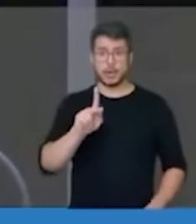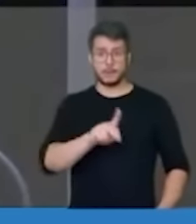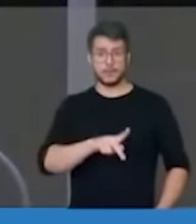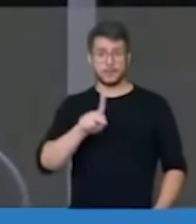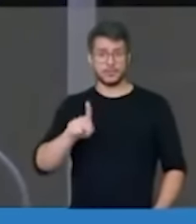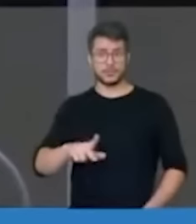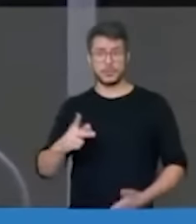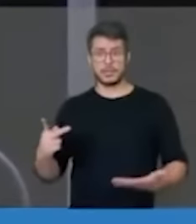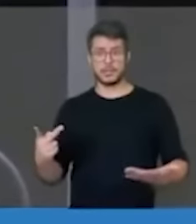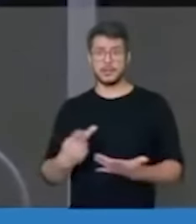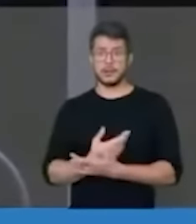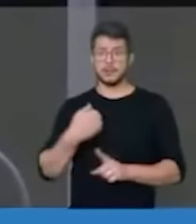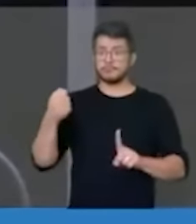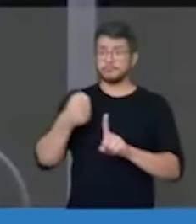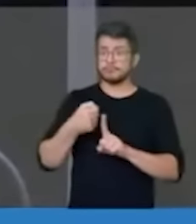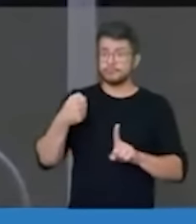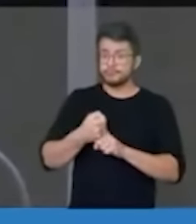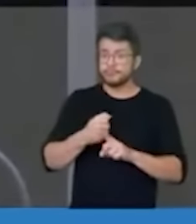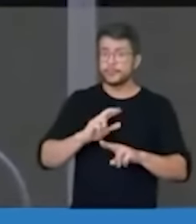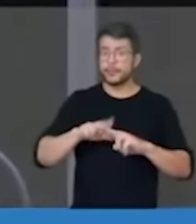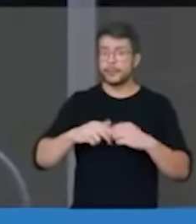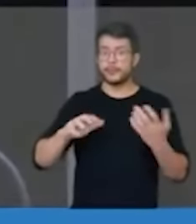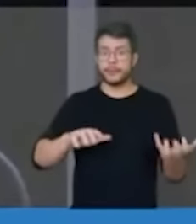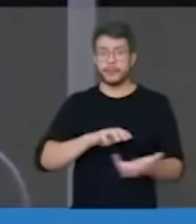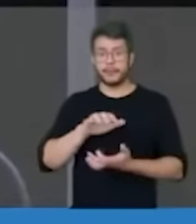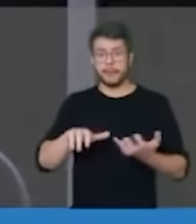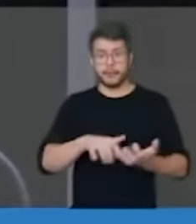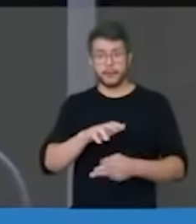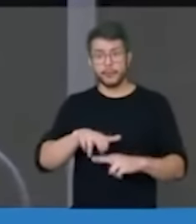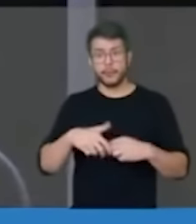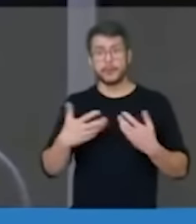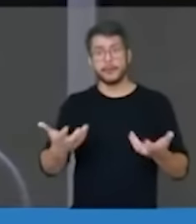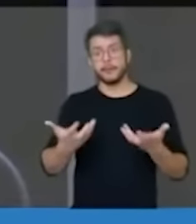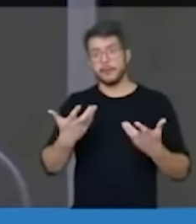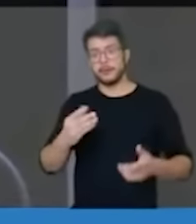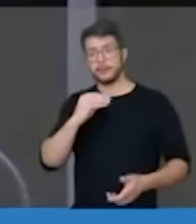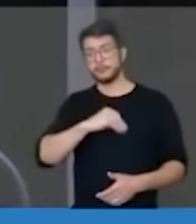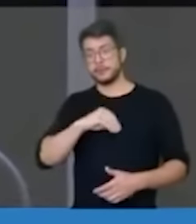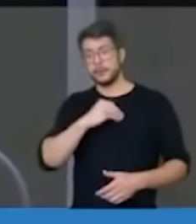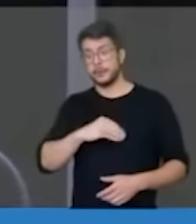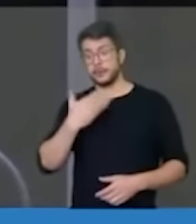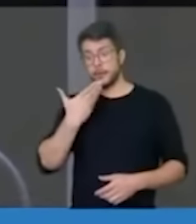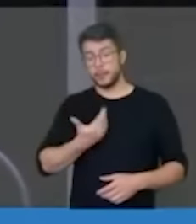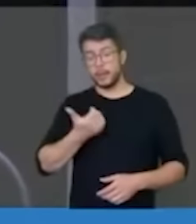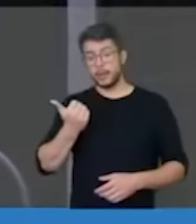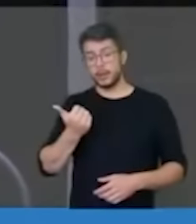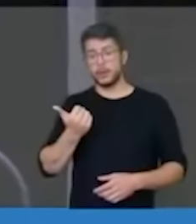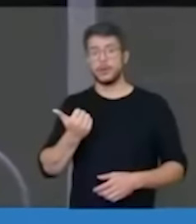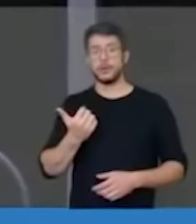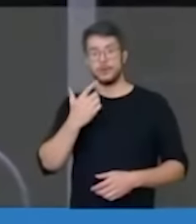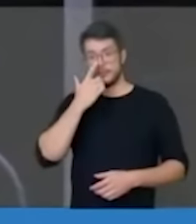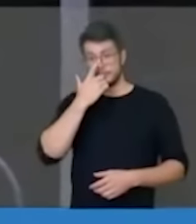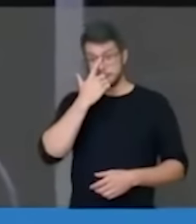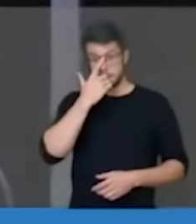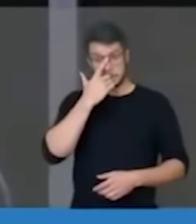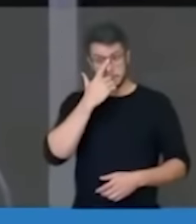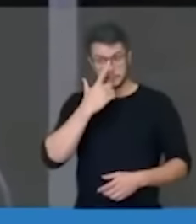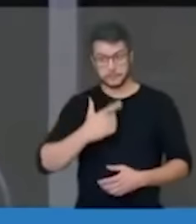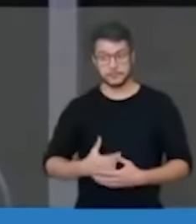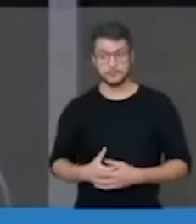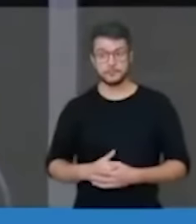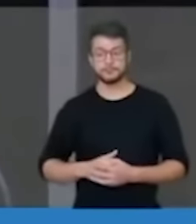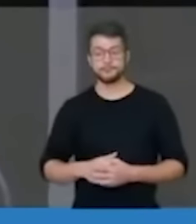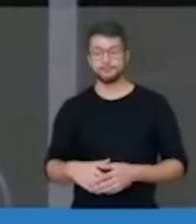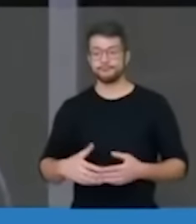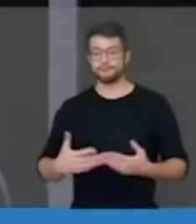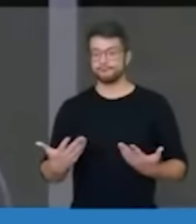nas ruas por fazer greve, por tentar um salário um pouquinho melhor para defender a educação pública. E aí,